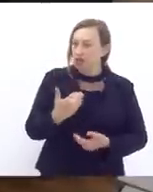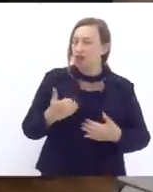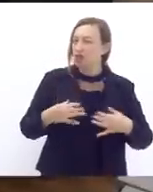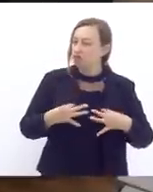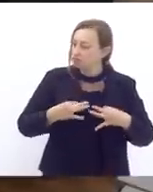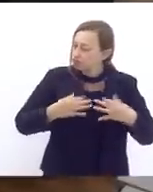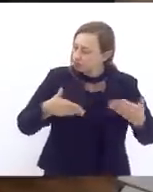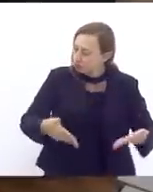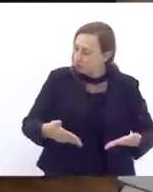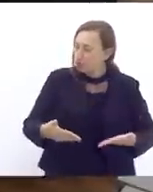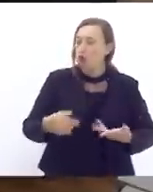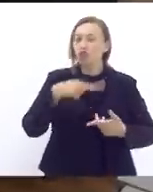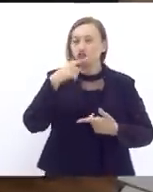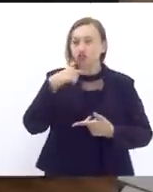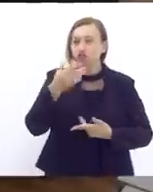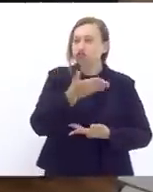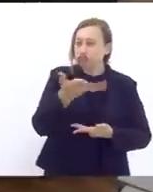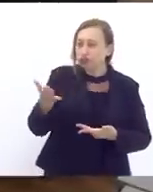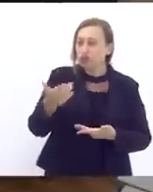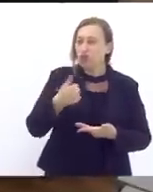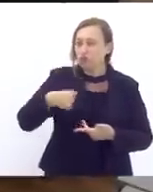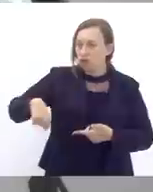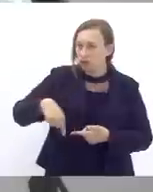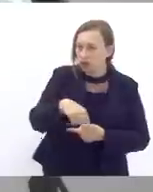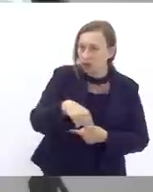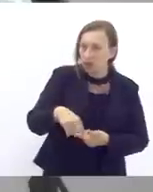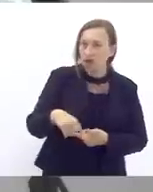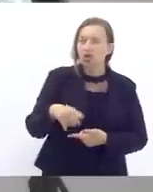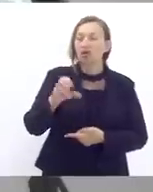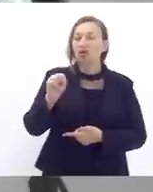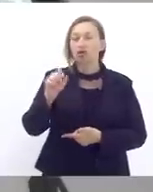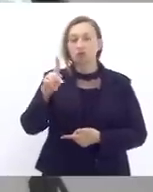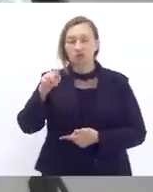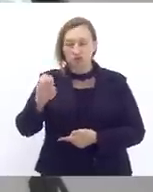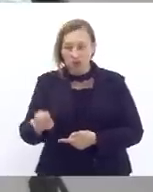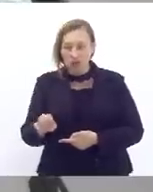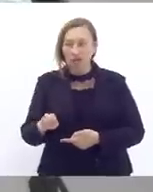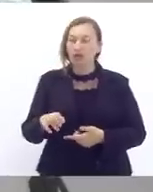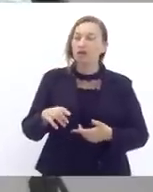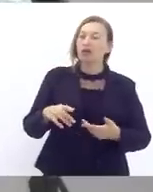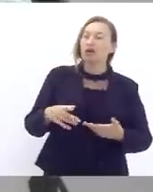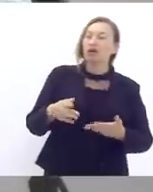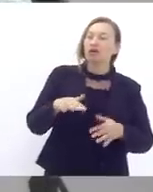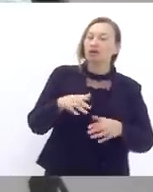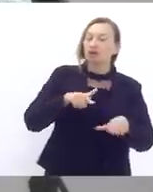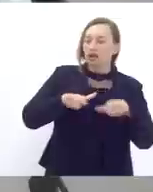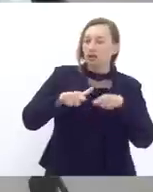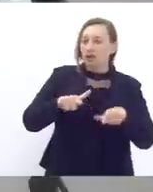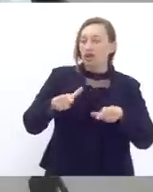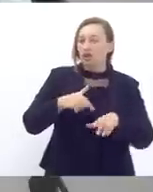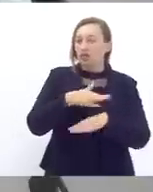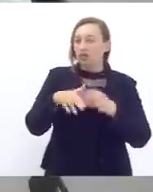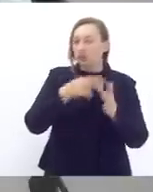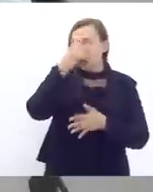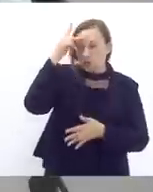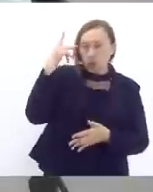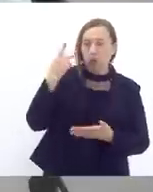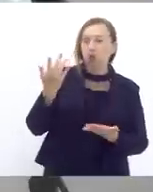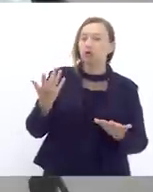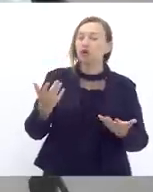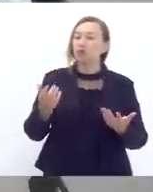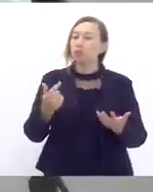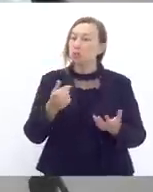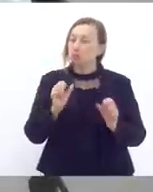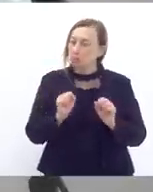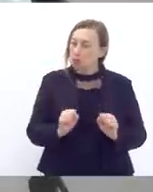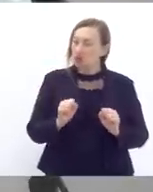alguma dúvida de vocês a subject trabalha com pessoas para pessoas Então o que tiver a nossa alcance